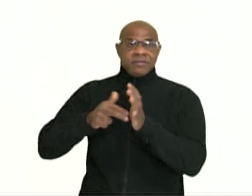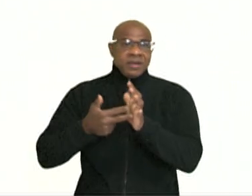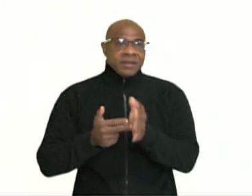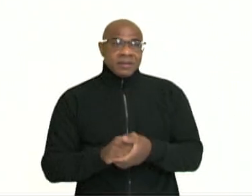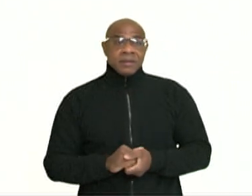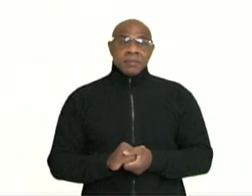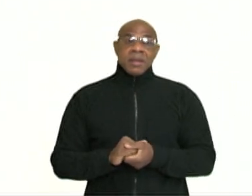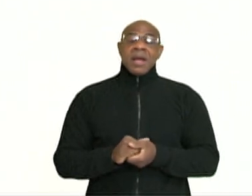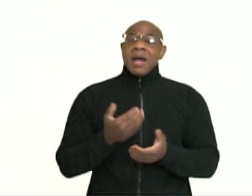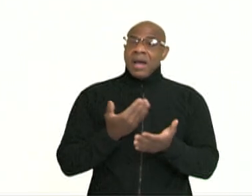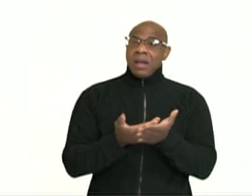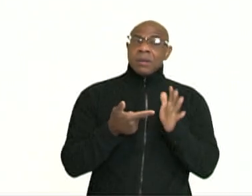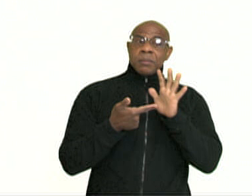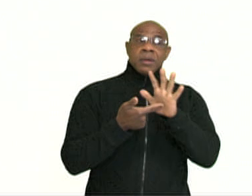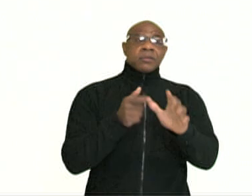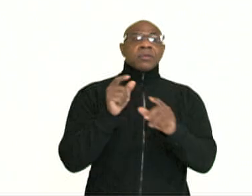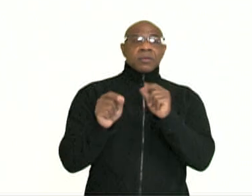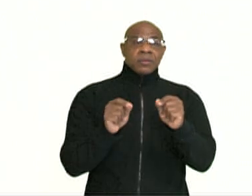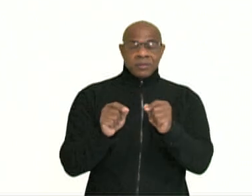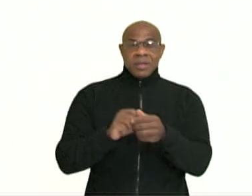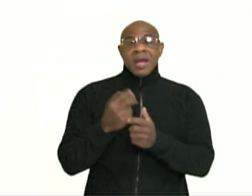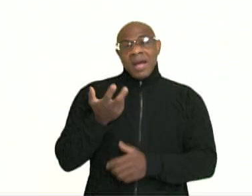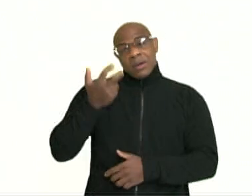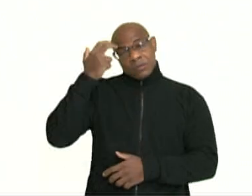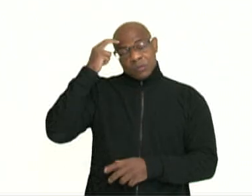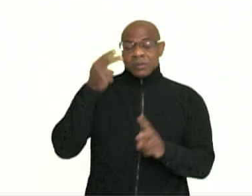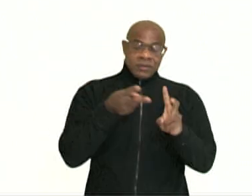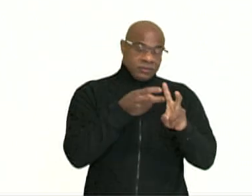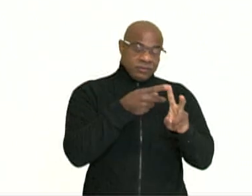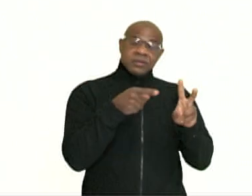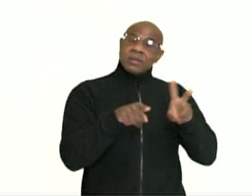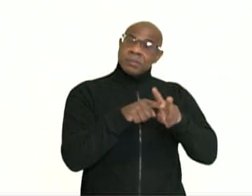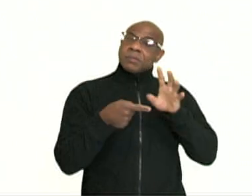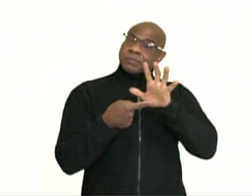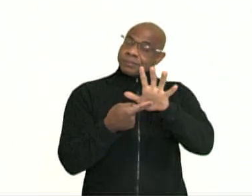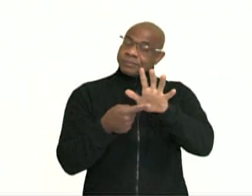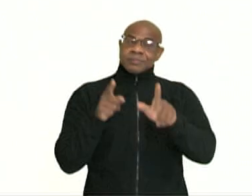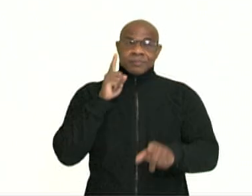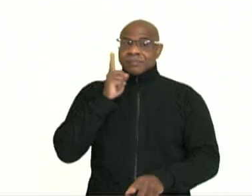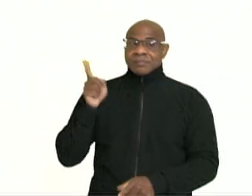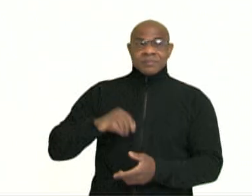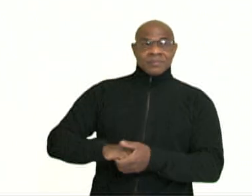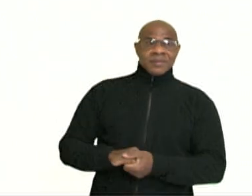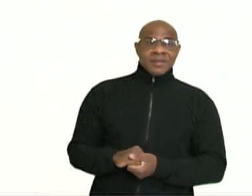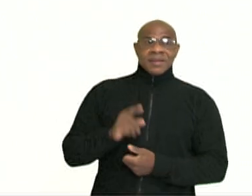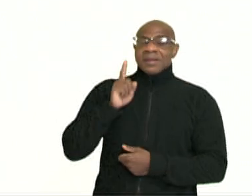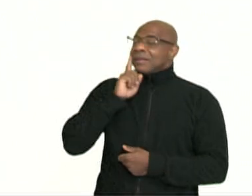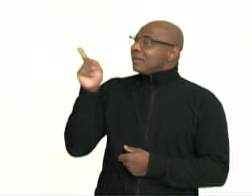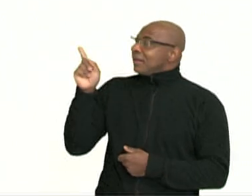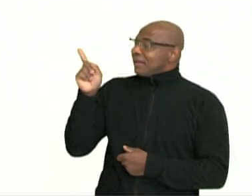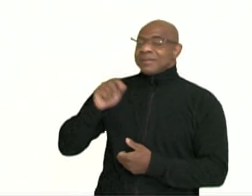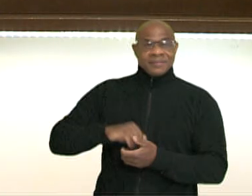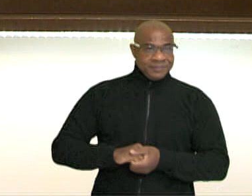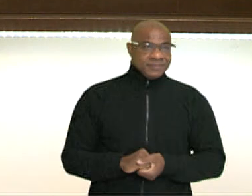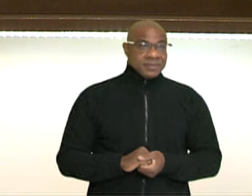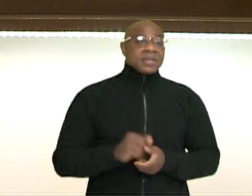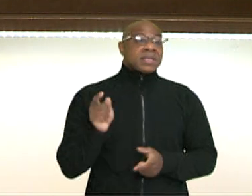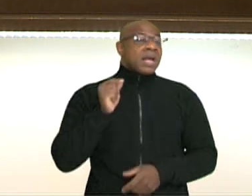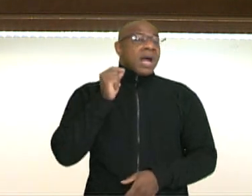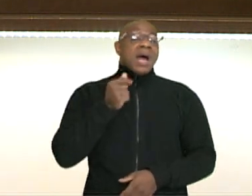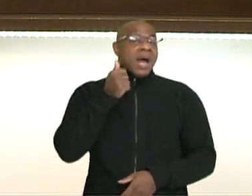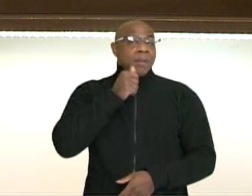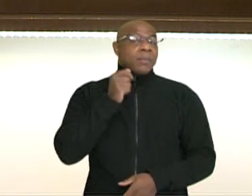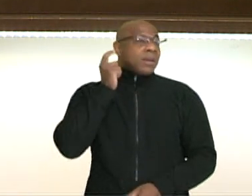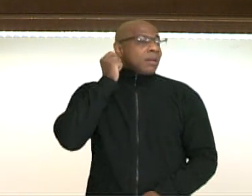obra representando, né, também a cultura indígena através desse ser misterioso, diferente que a Tarsila